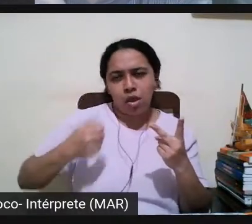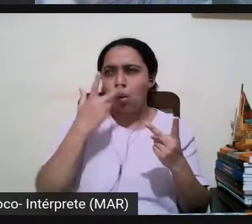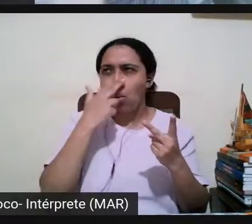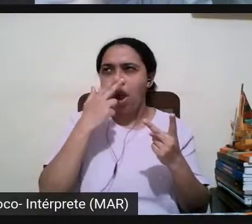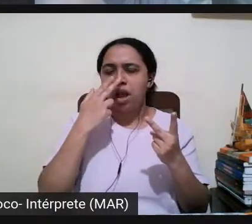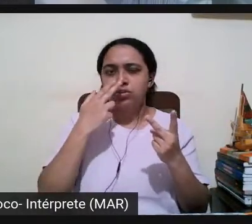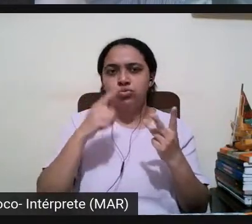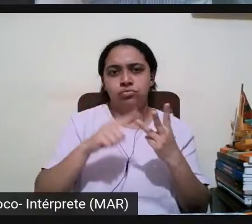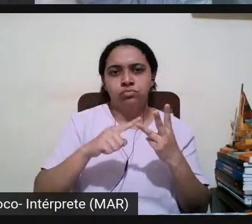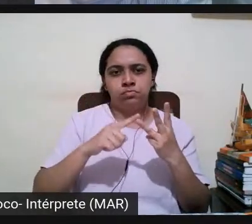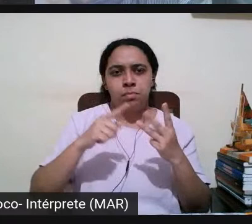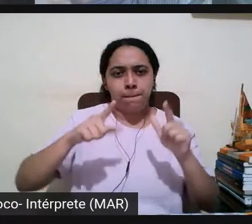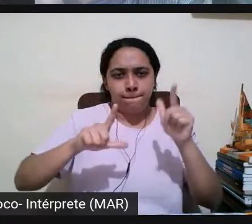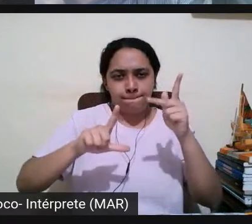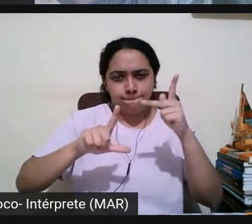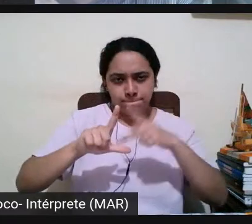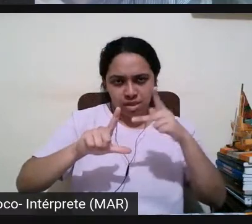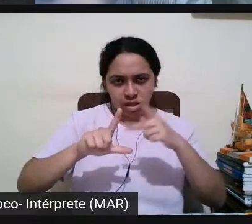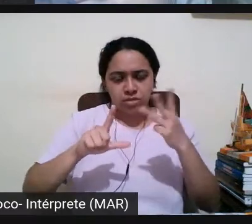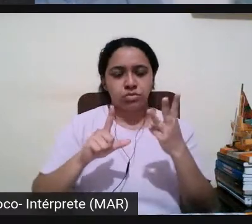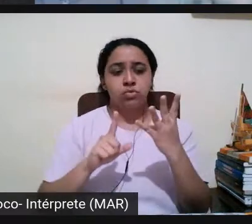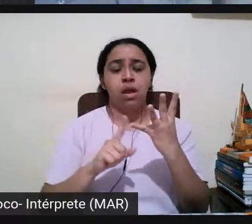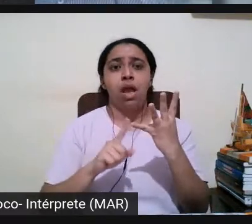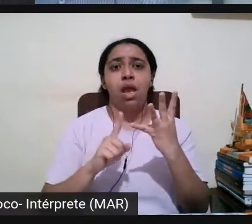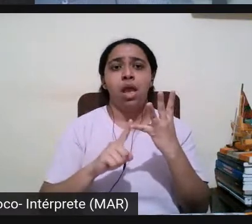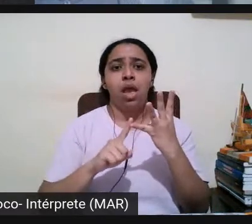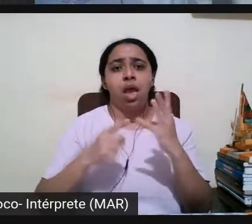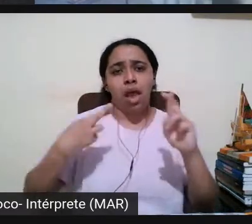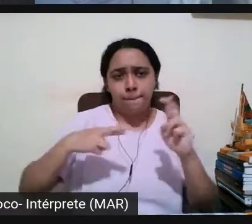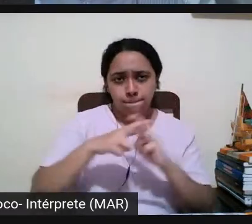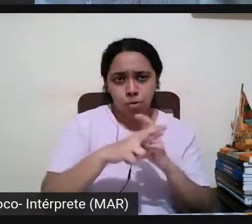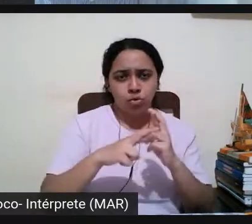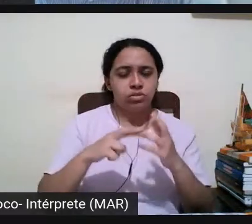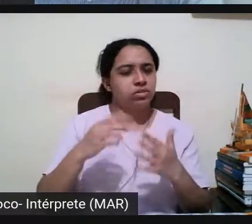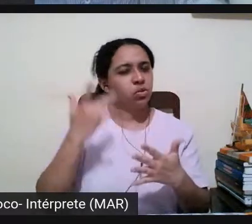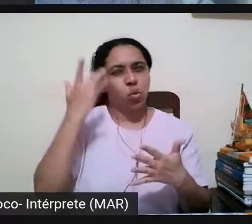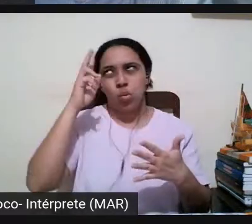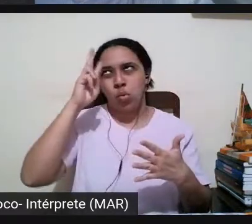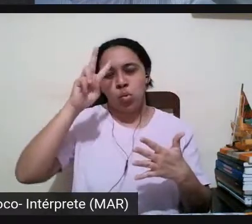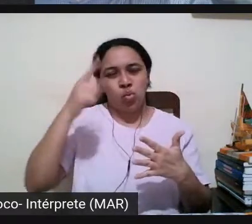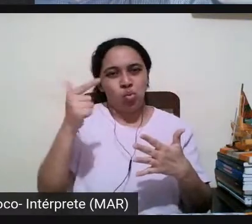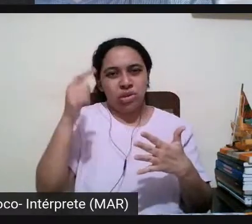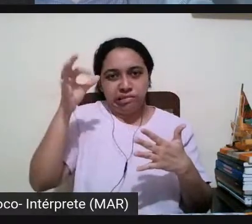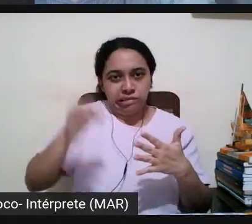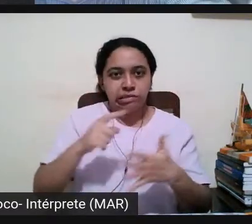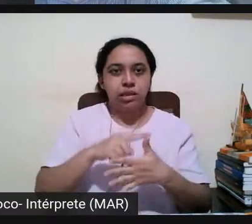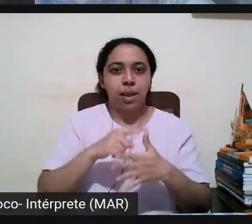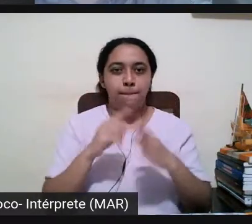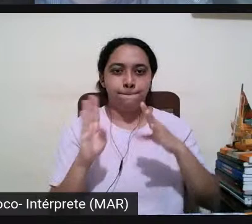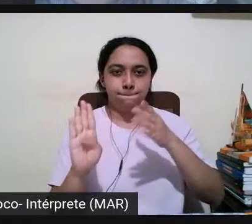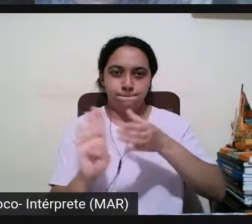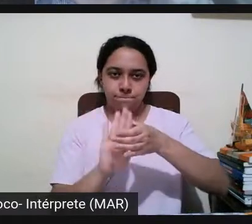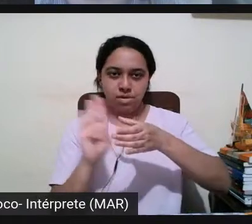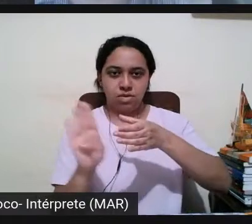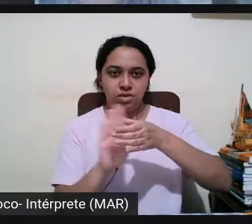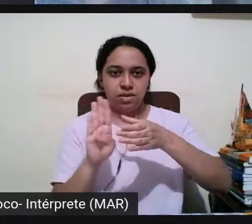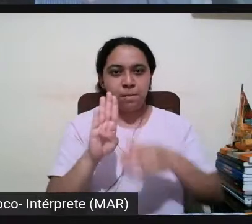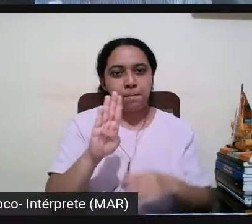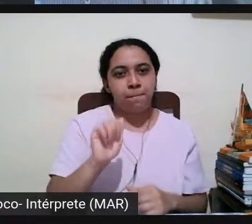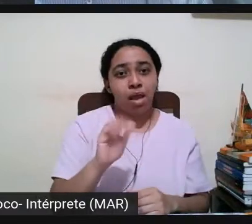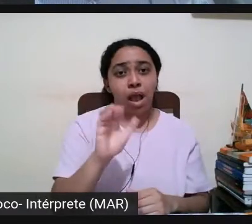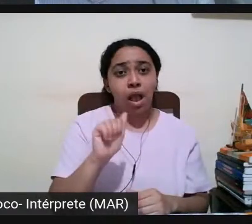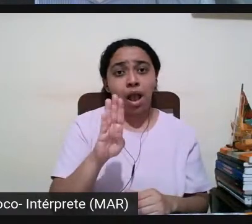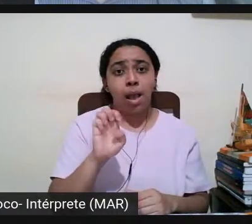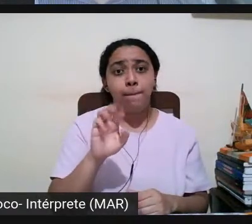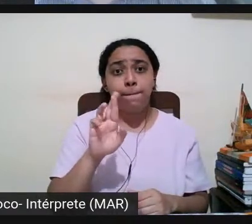raposa não lembro está primeiro Bacabeira também e todo esse resíduo gerado dessa região metropolitana aqui da Grande Ilha tá indo para